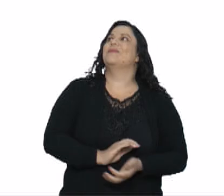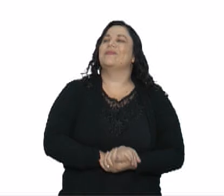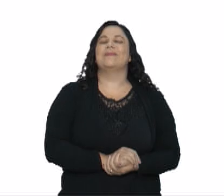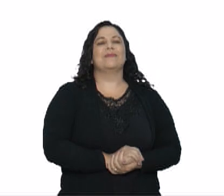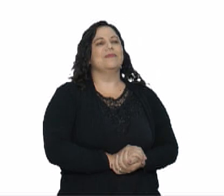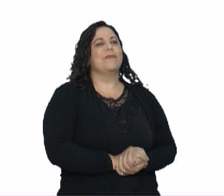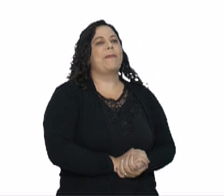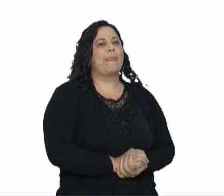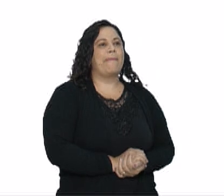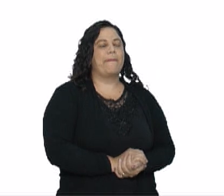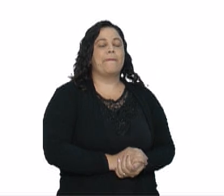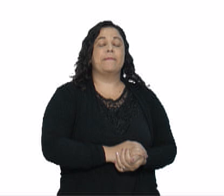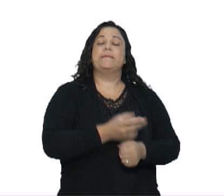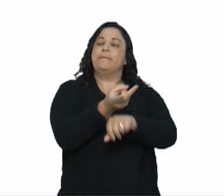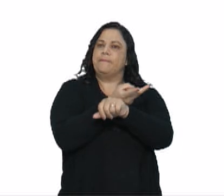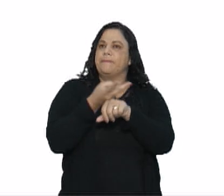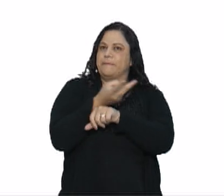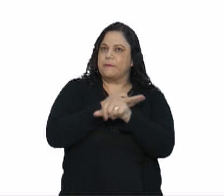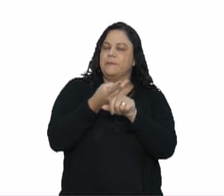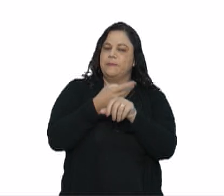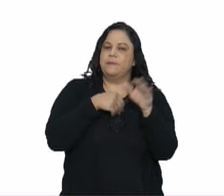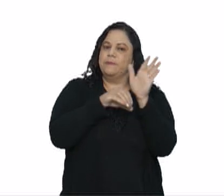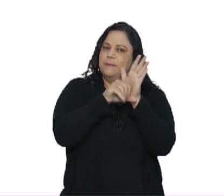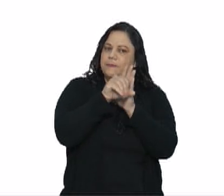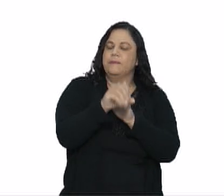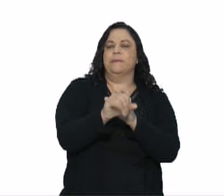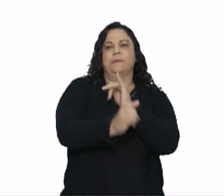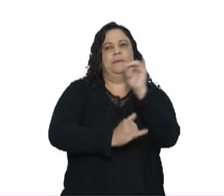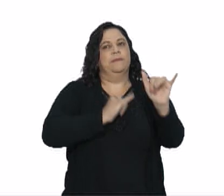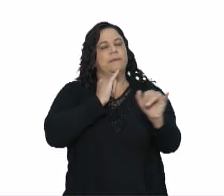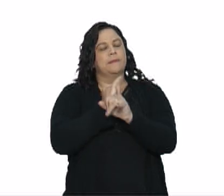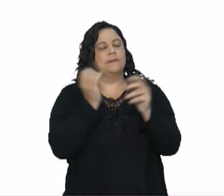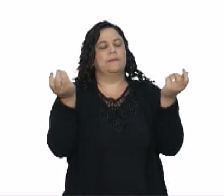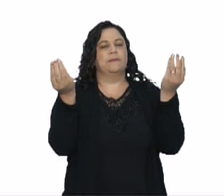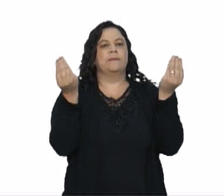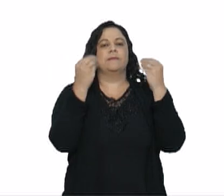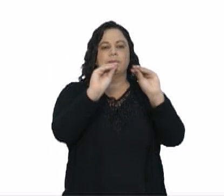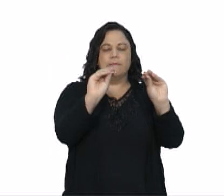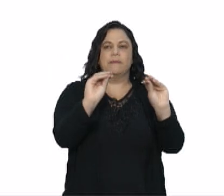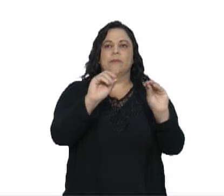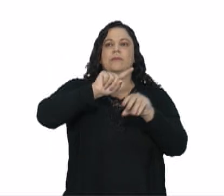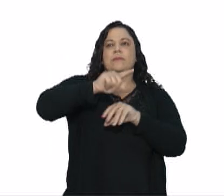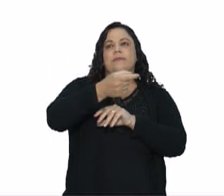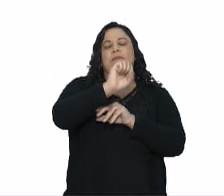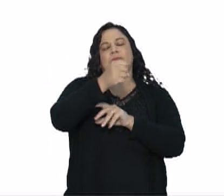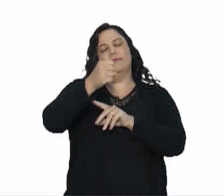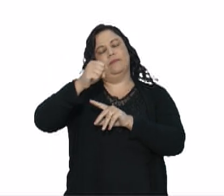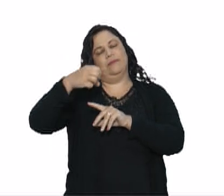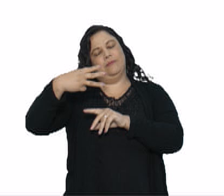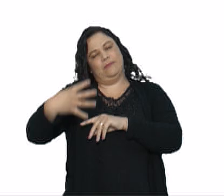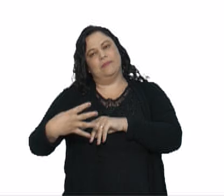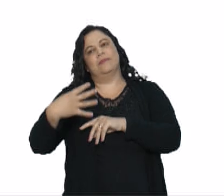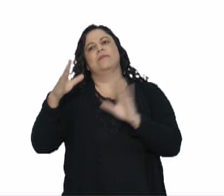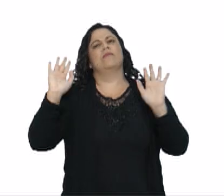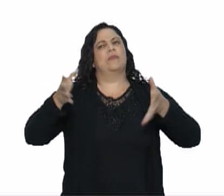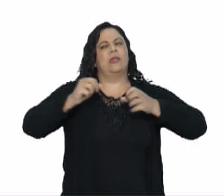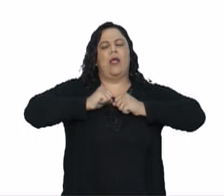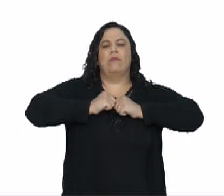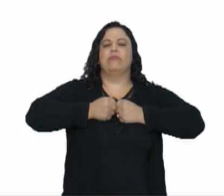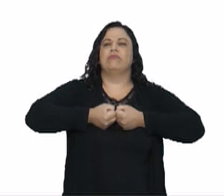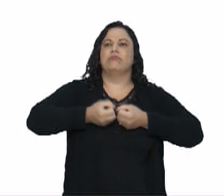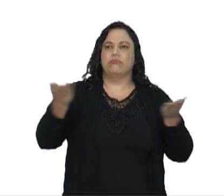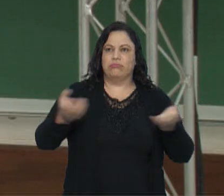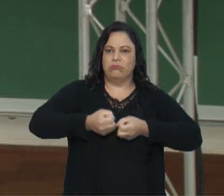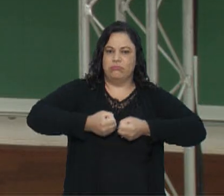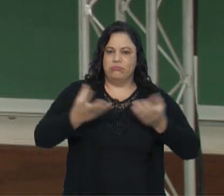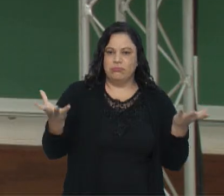uma busca por esse conto na internet e leia-o. Como ele foi publicado no ano de 1884, já é do domínio público. Então